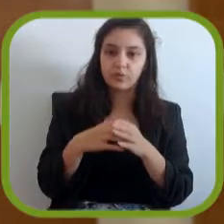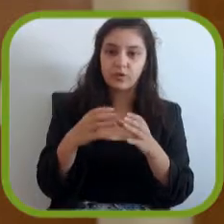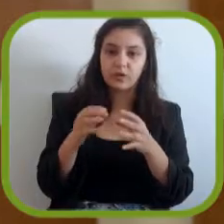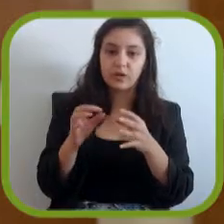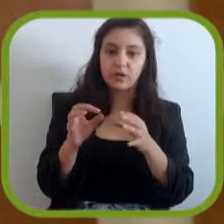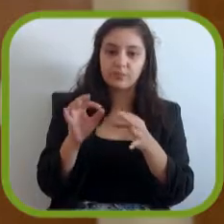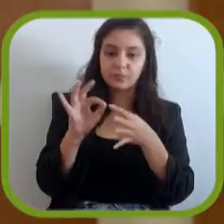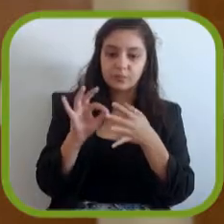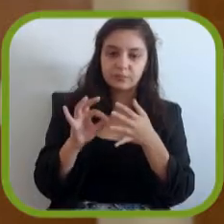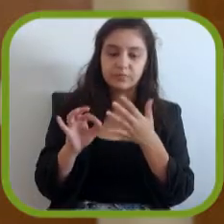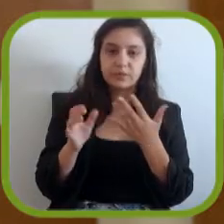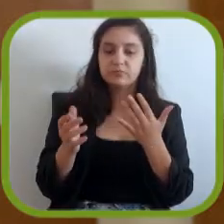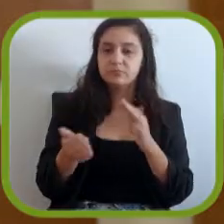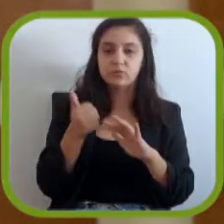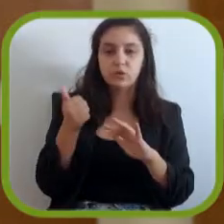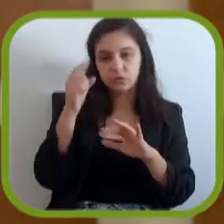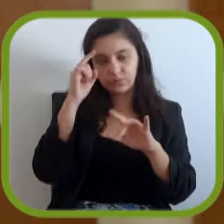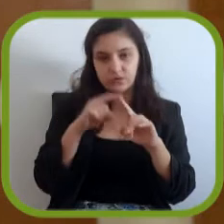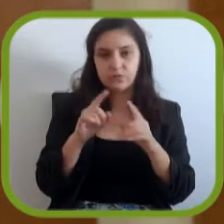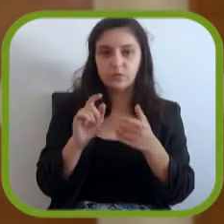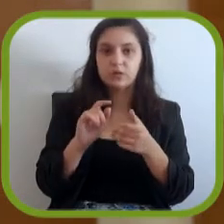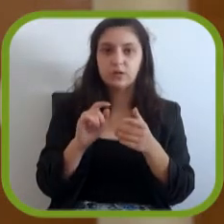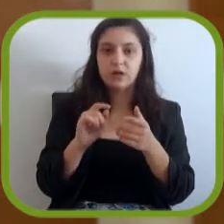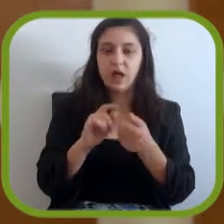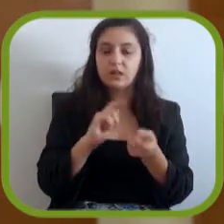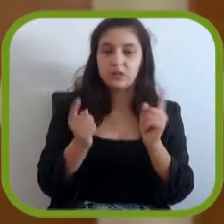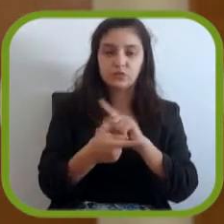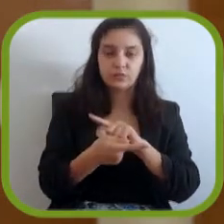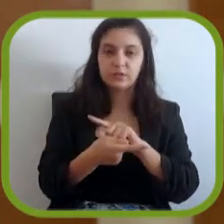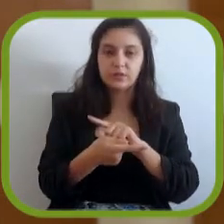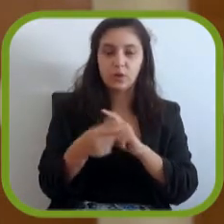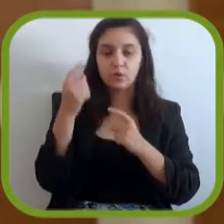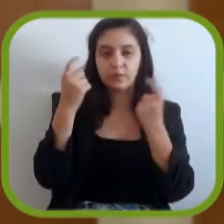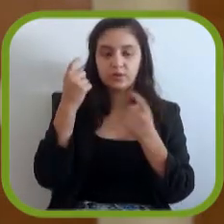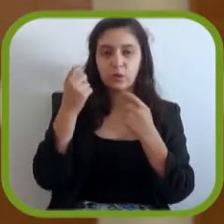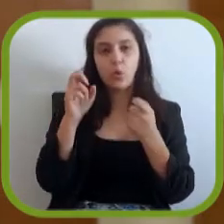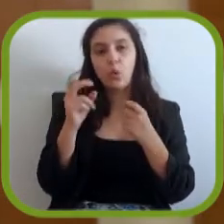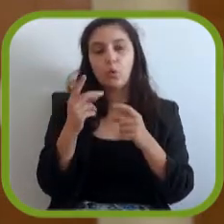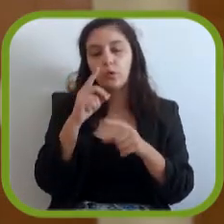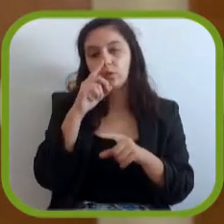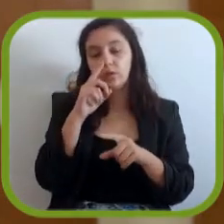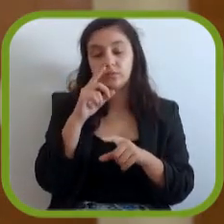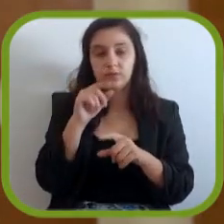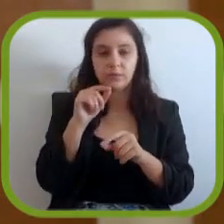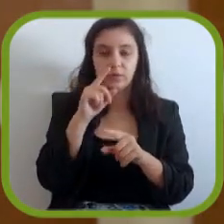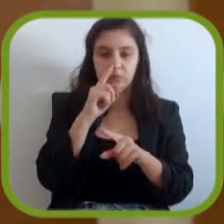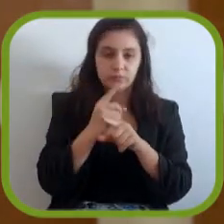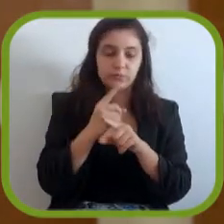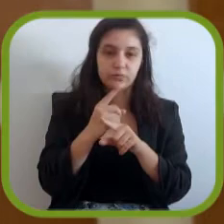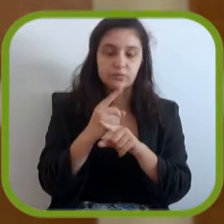convivem os ingredientes mais eficazes para a transformação do pensamento, ao mesmo tempo